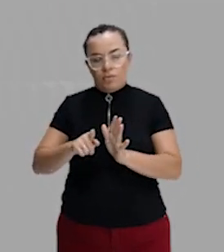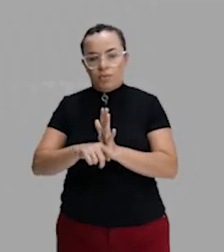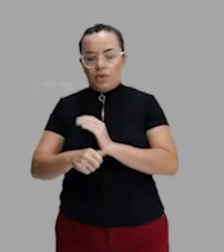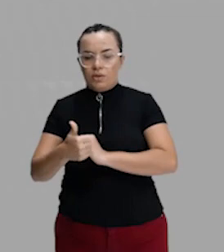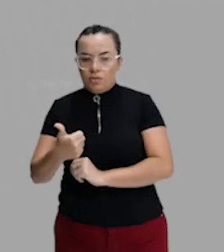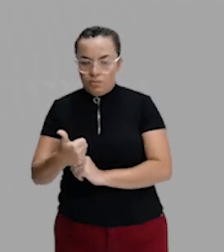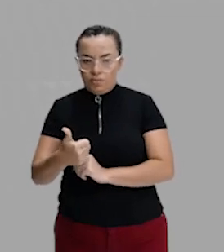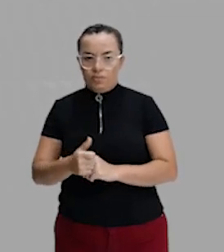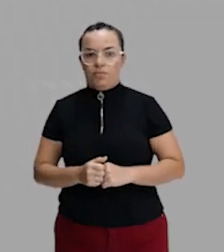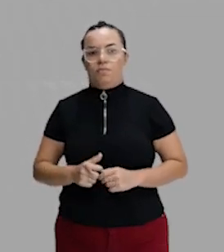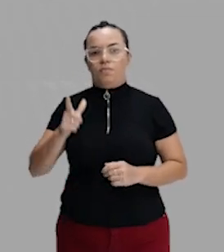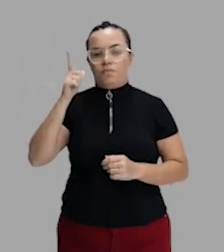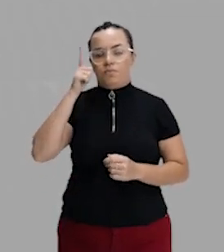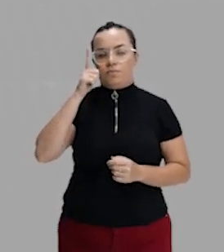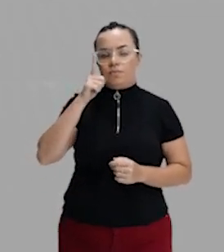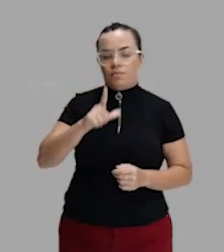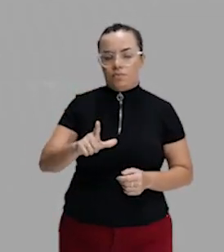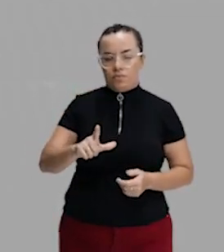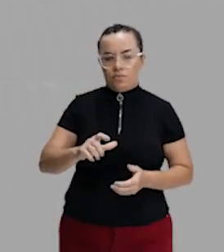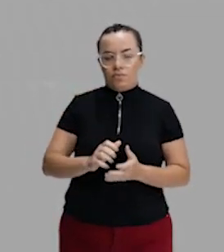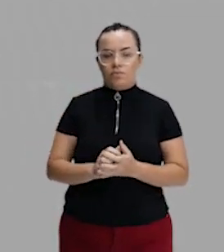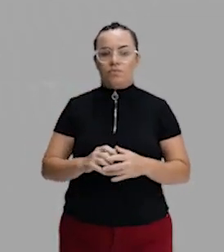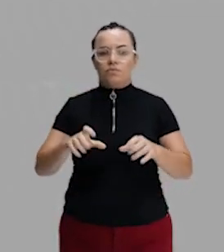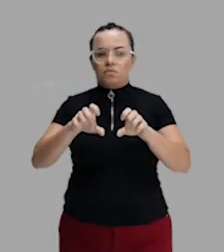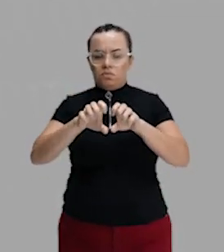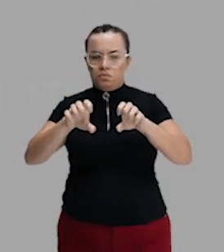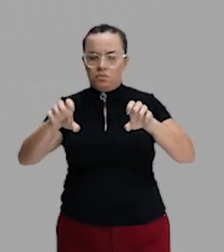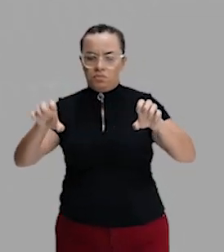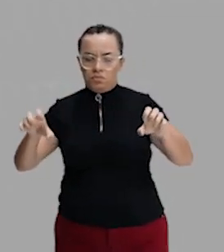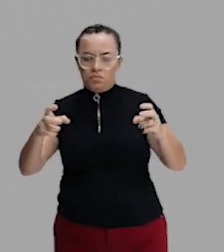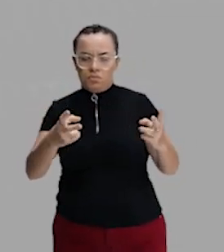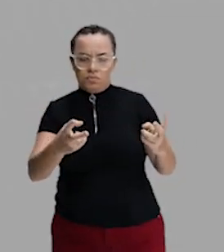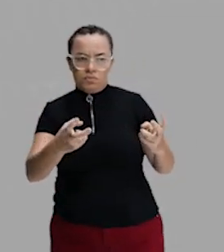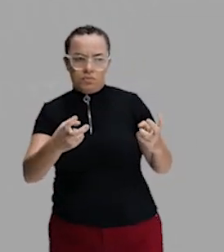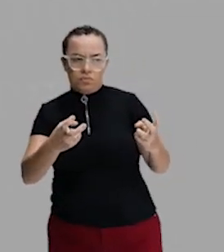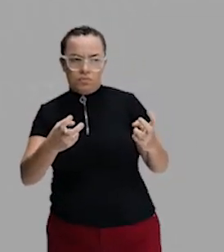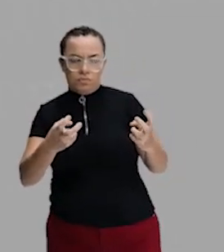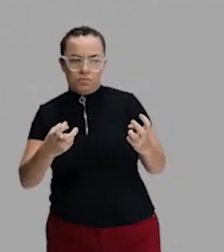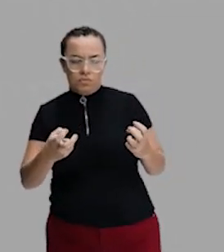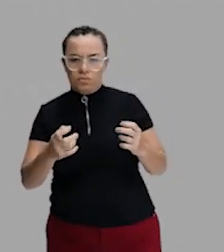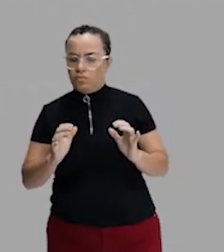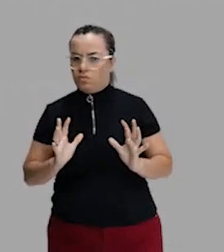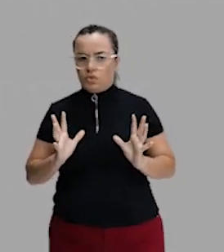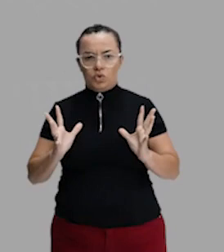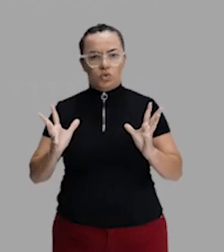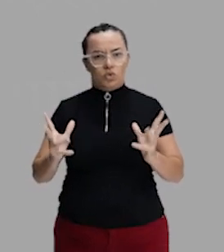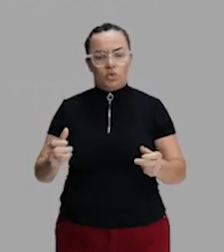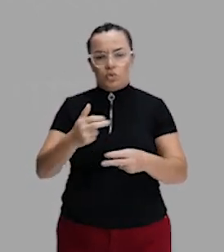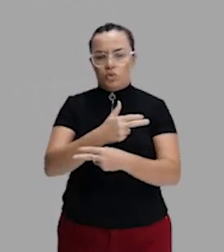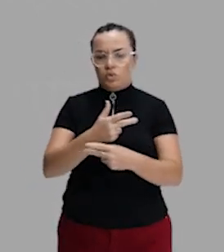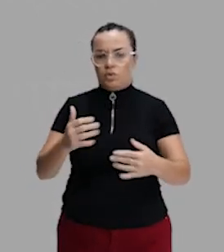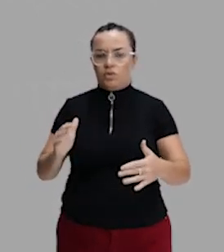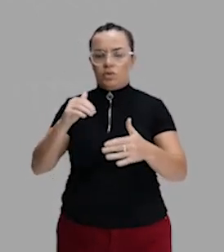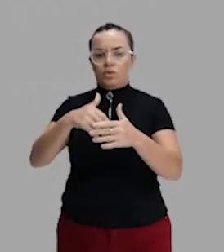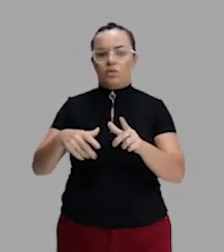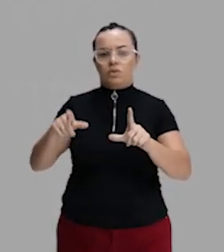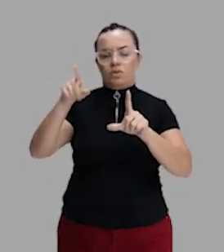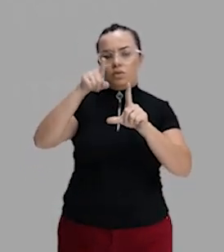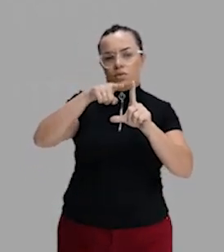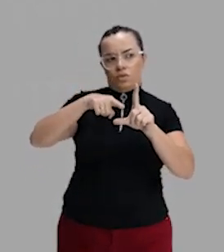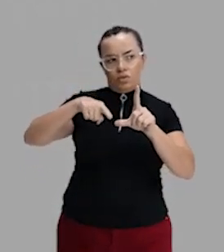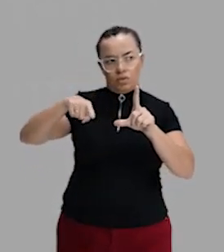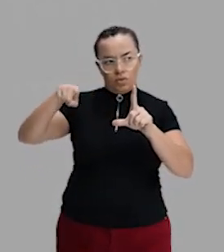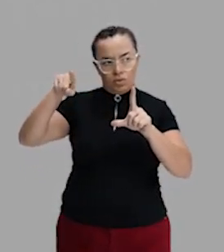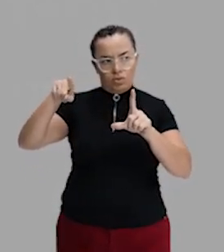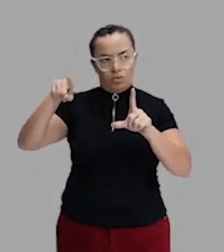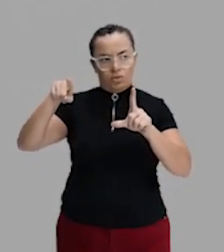Então, consegui, através da equação da minha parábola, obter todos os elementos. Coordenada do